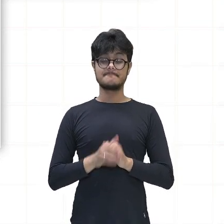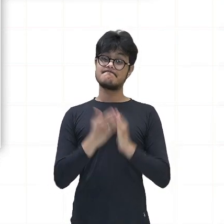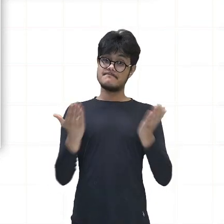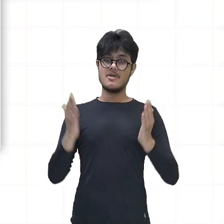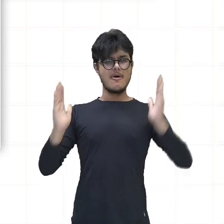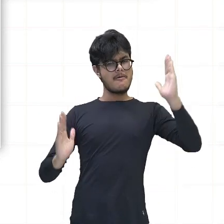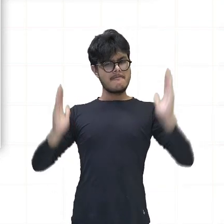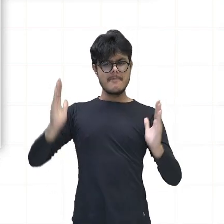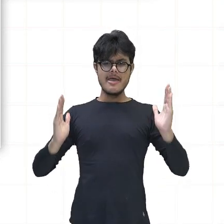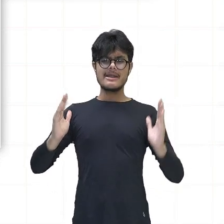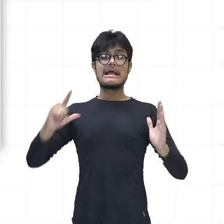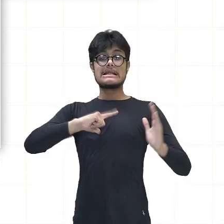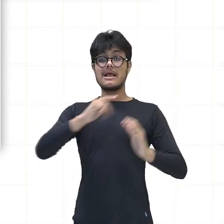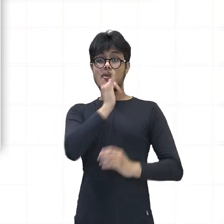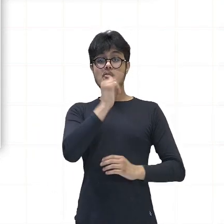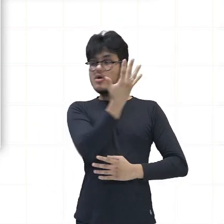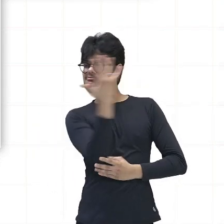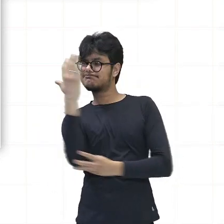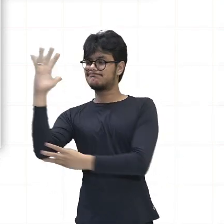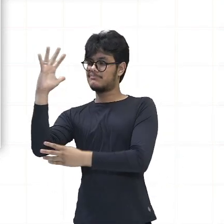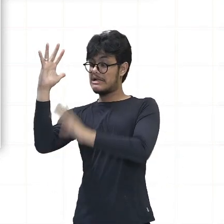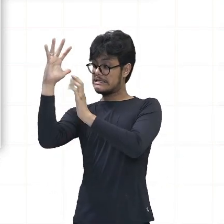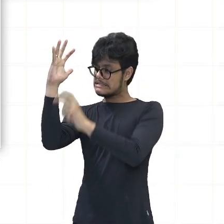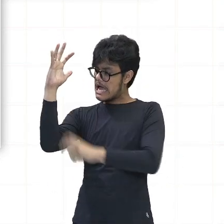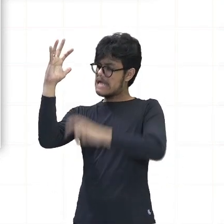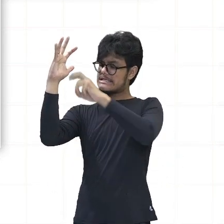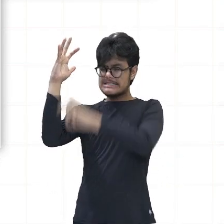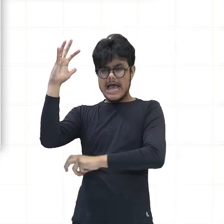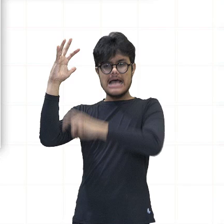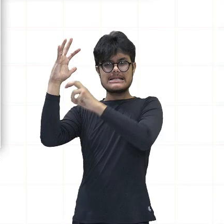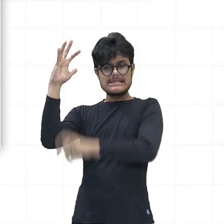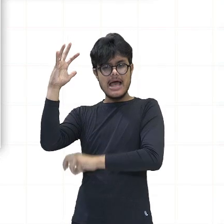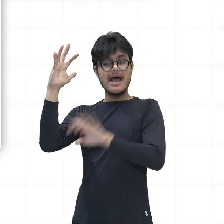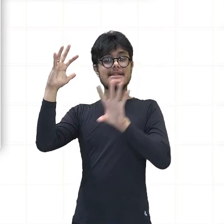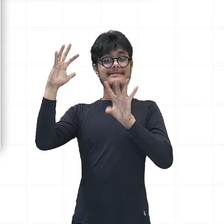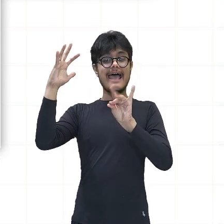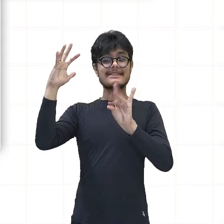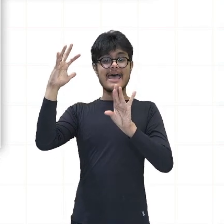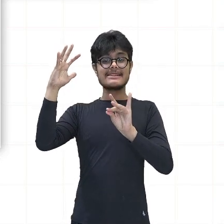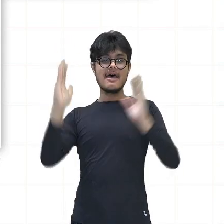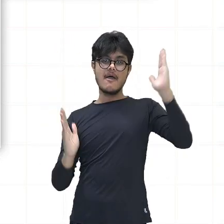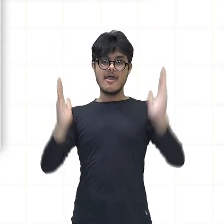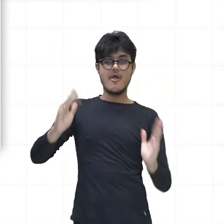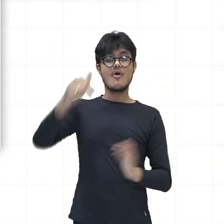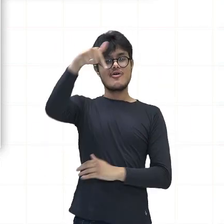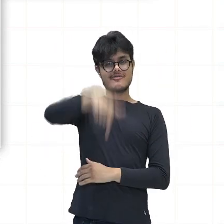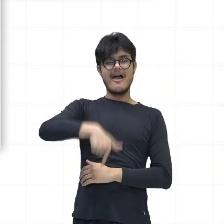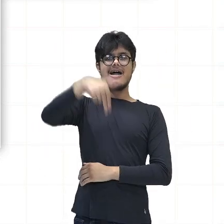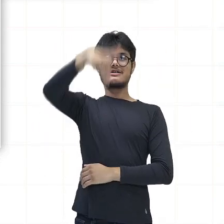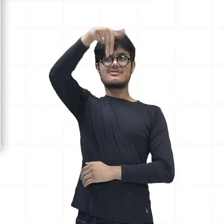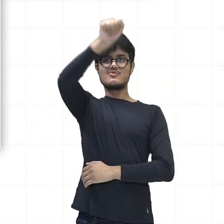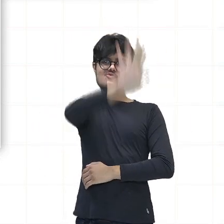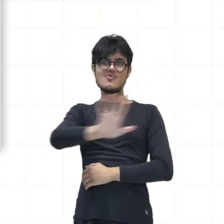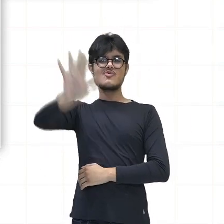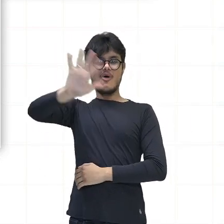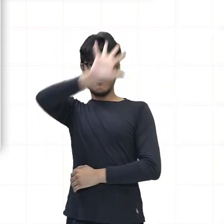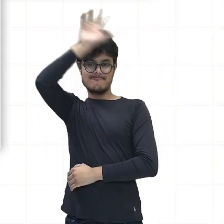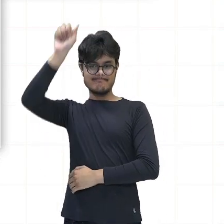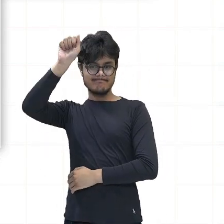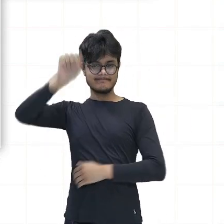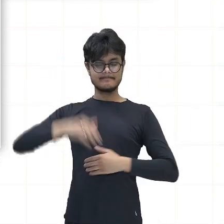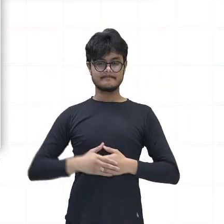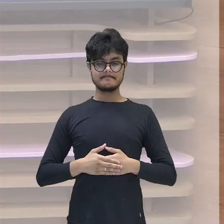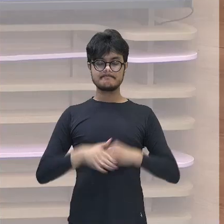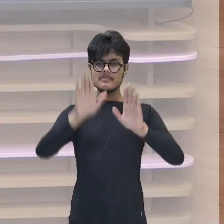período da extração do látex fortaleceu bastante a economia da nossa região norte, e daqui a pouco a gente vai